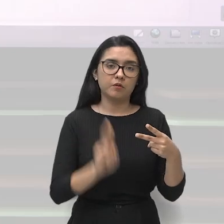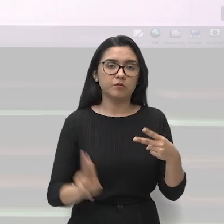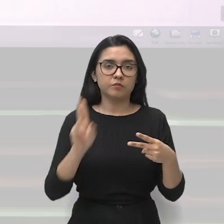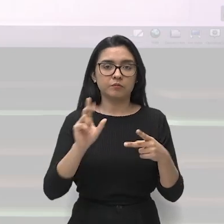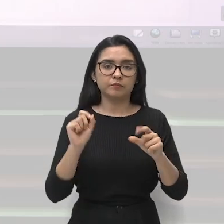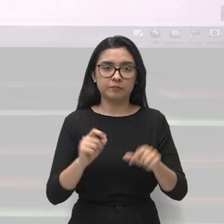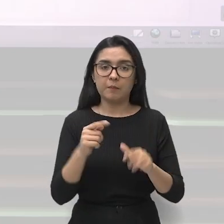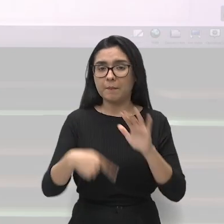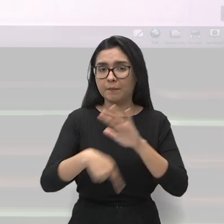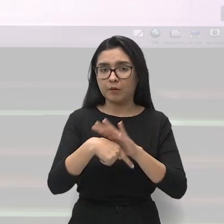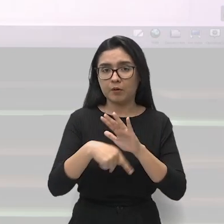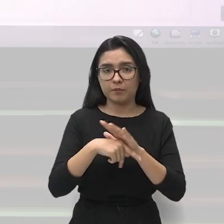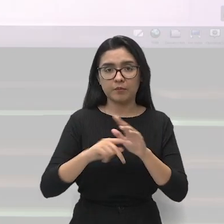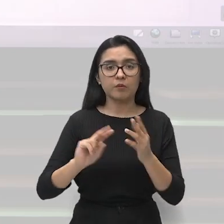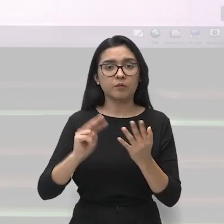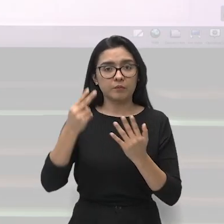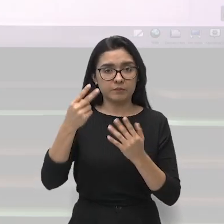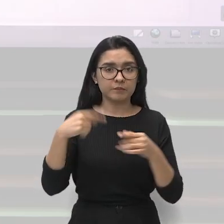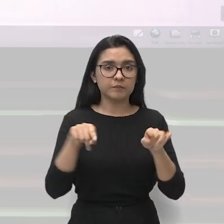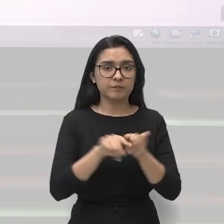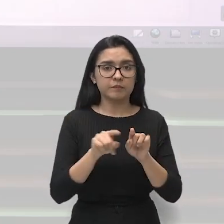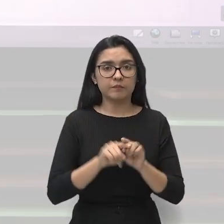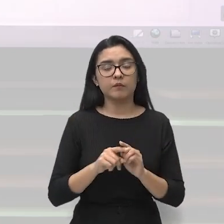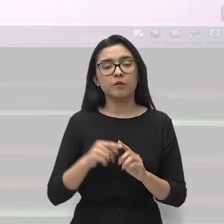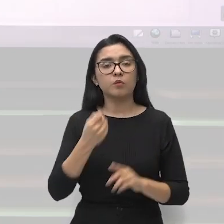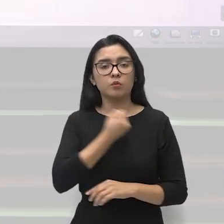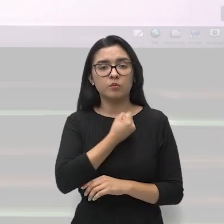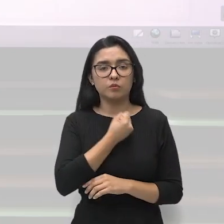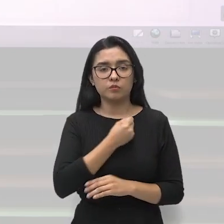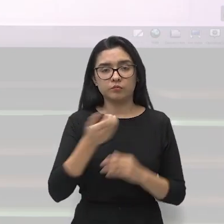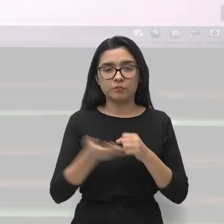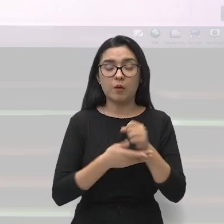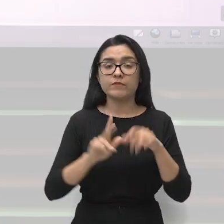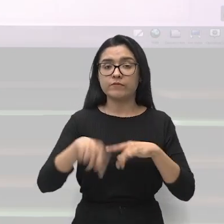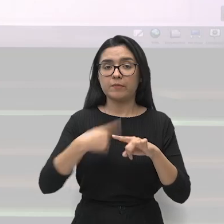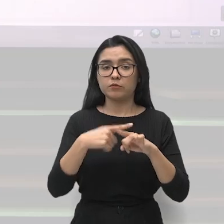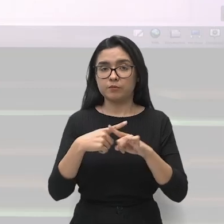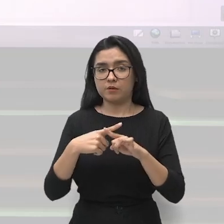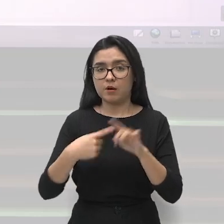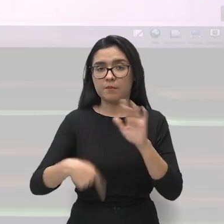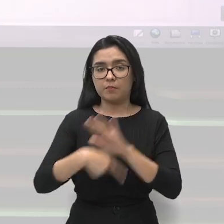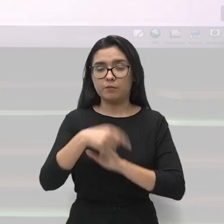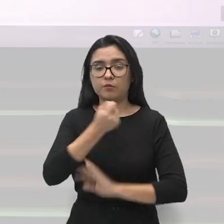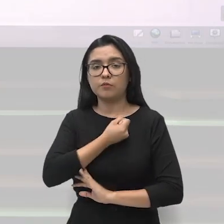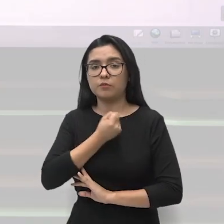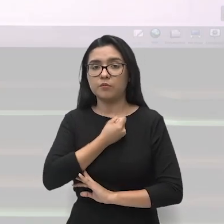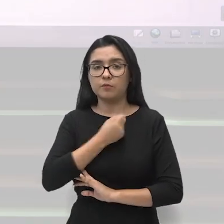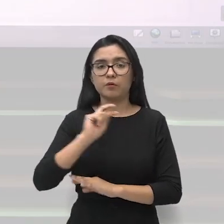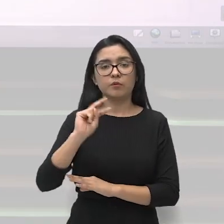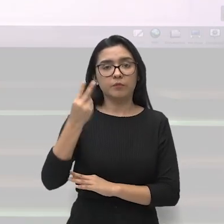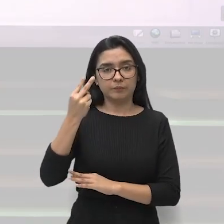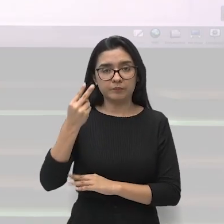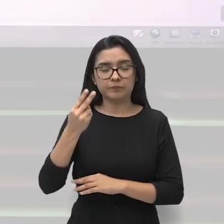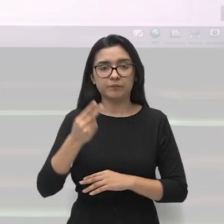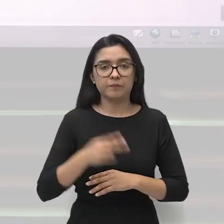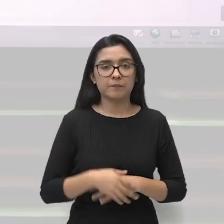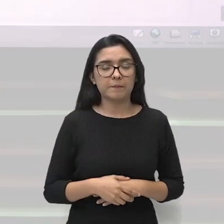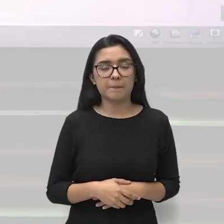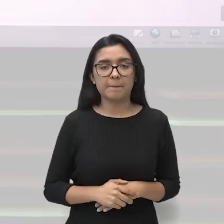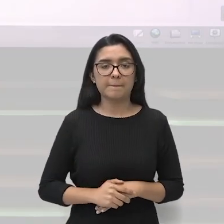o algoritmo da potenciação. Pega a base, multiplica por ela mesma em função do valor do